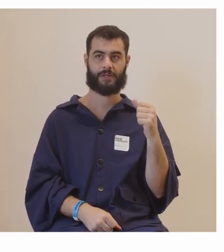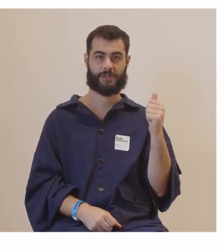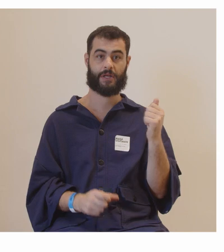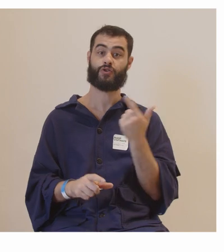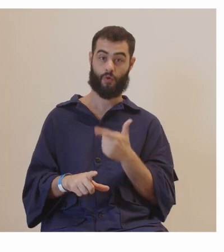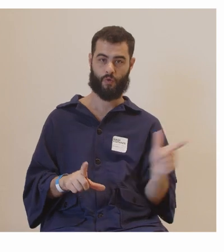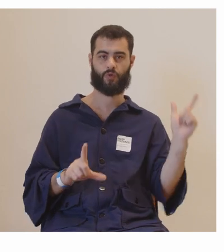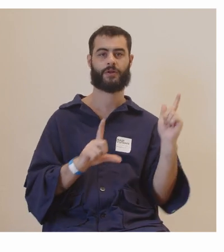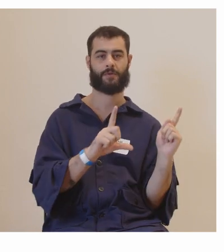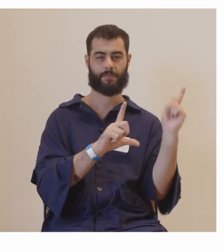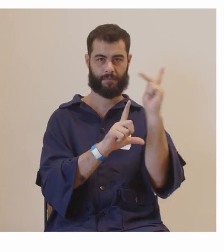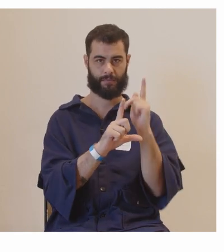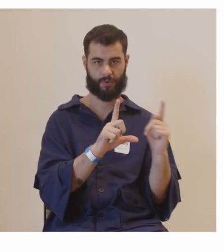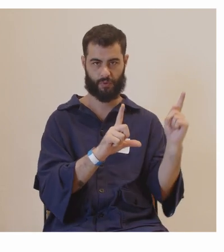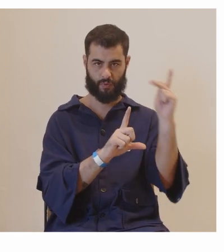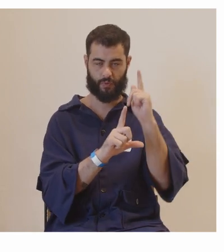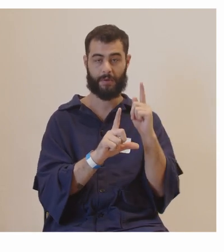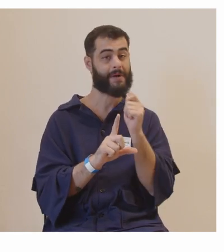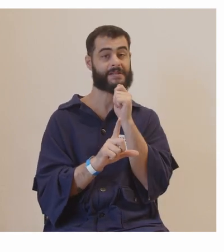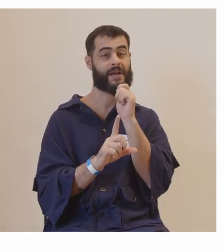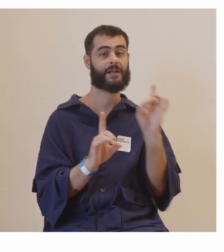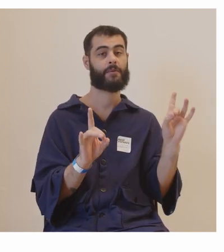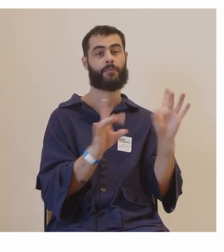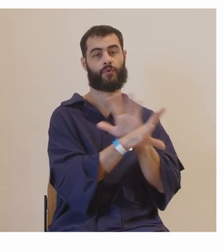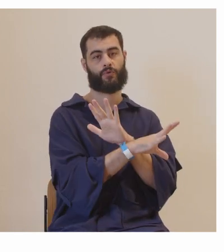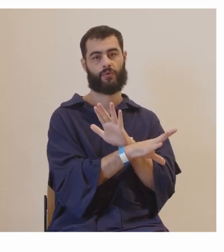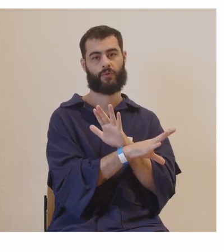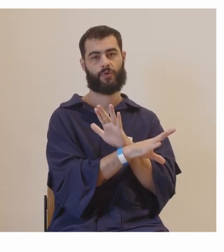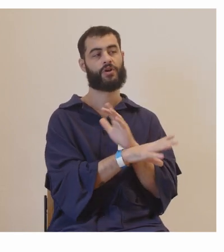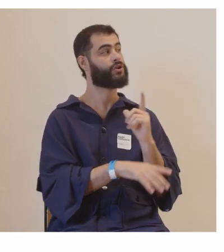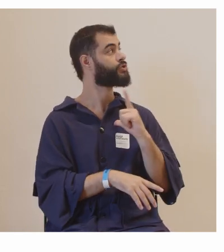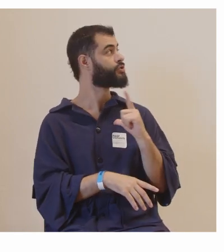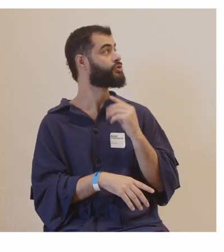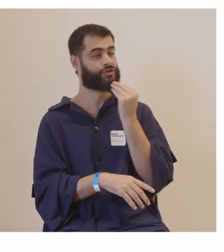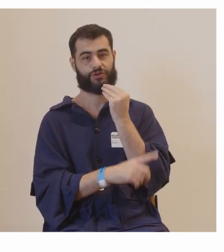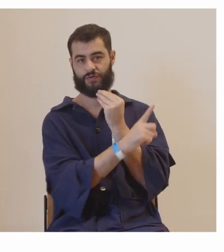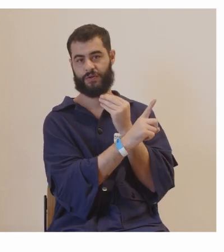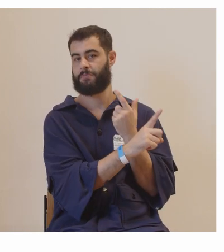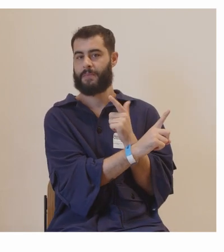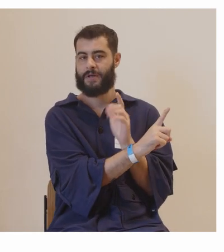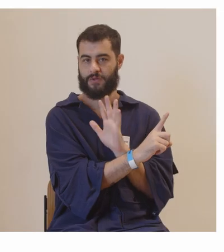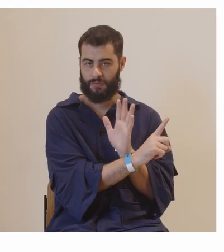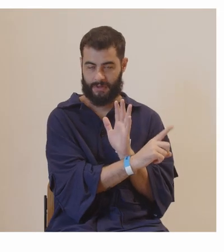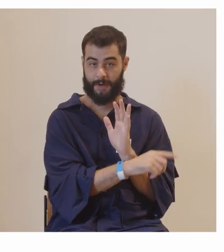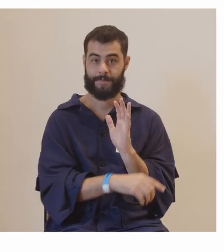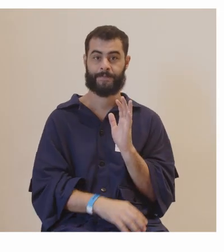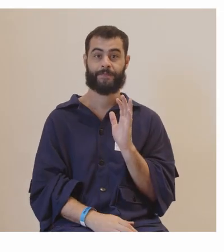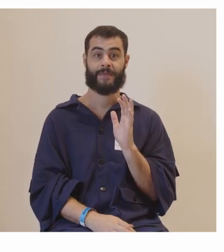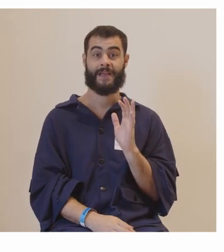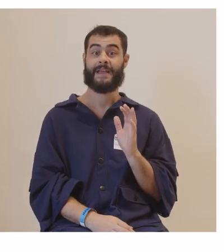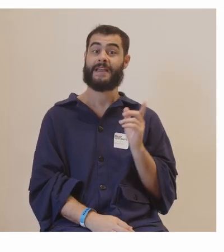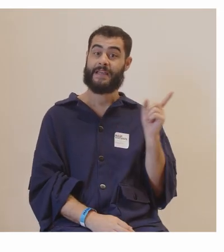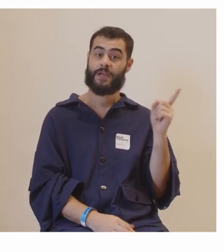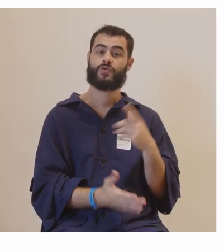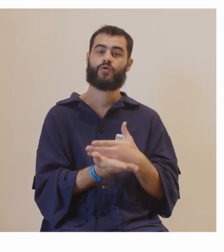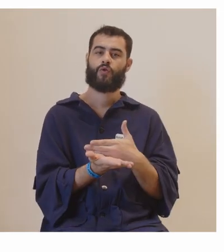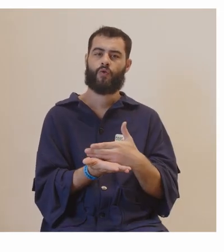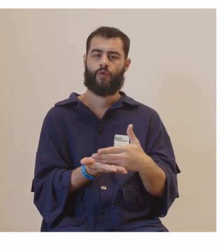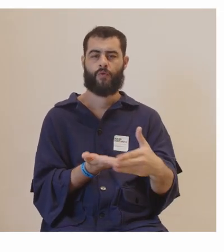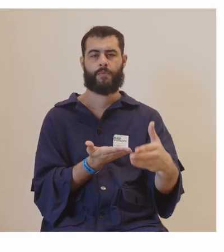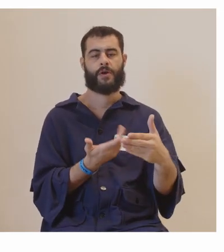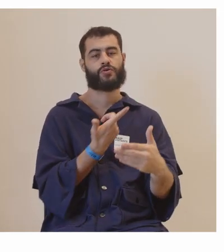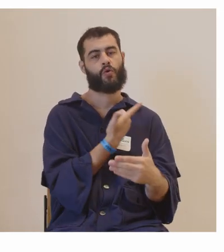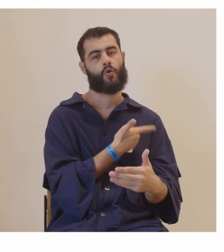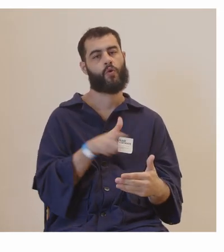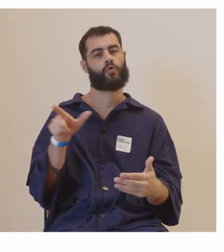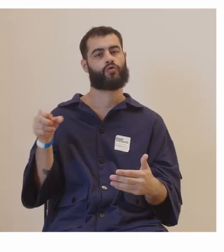figuras deveriam estar aí, mas não estão, né? E que vão dar início, digamos assim, aí às 2 outras obras